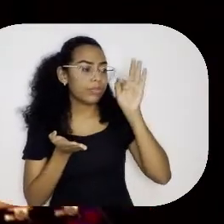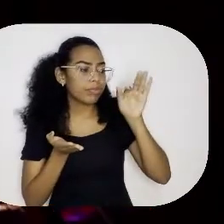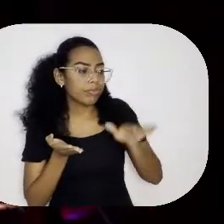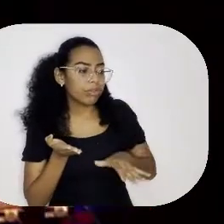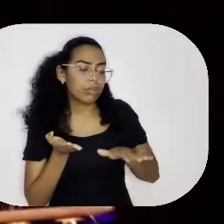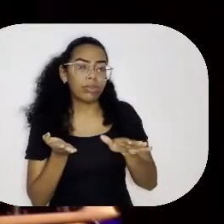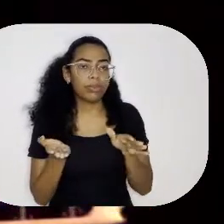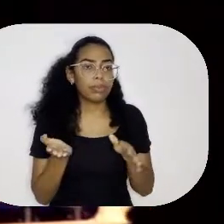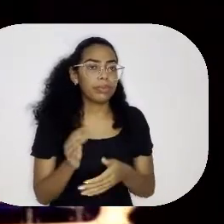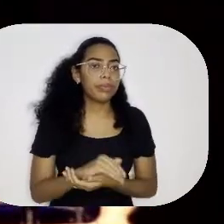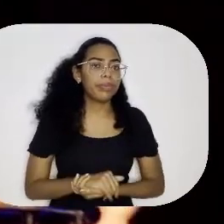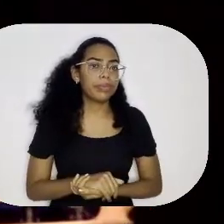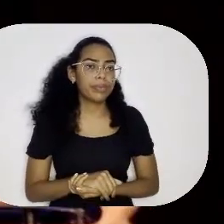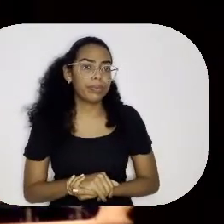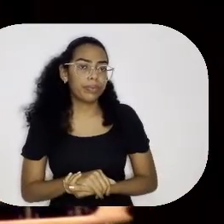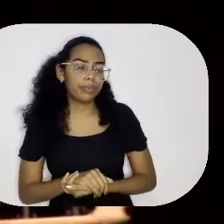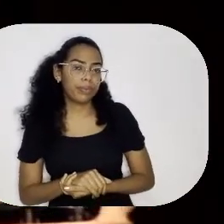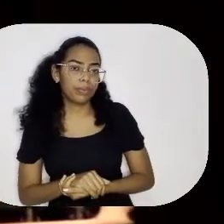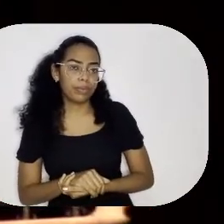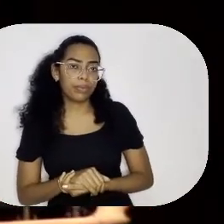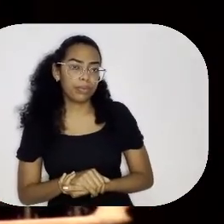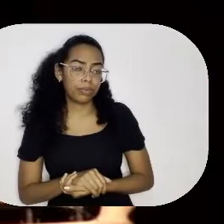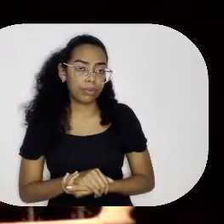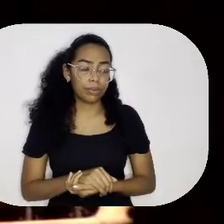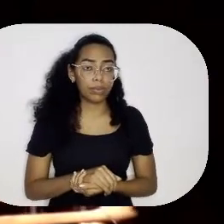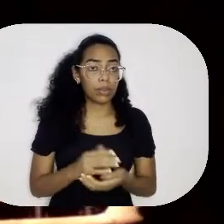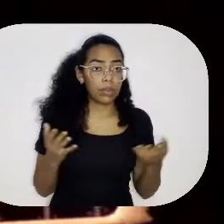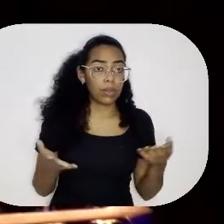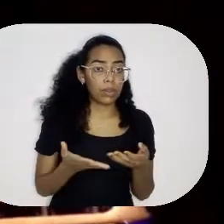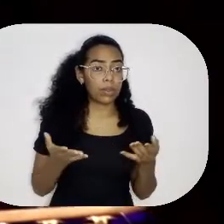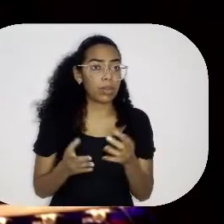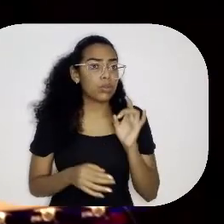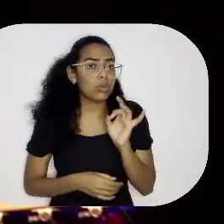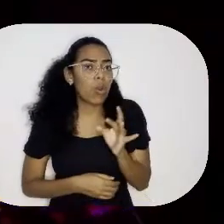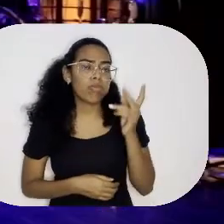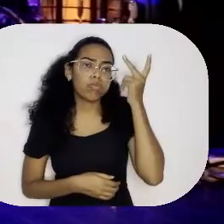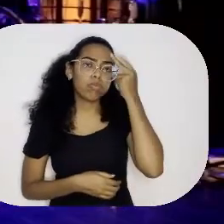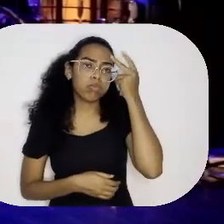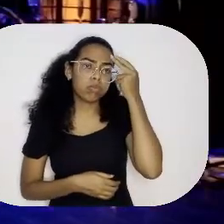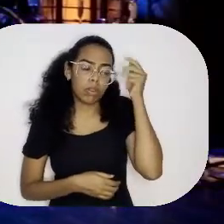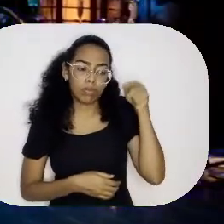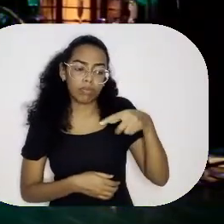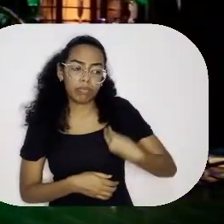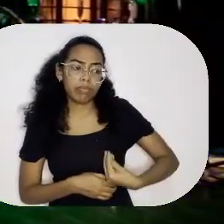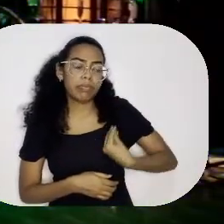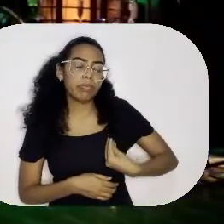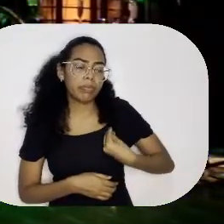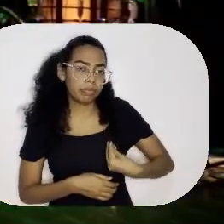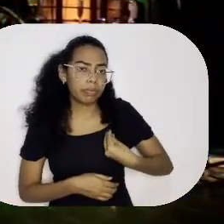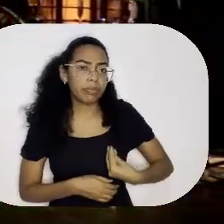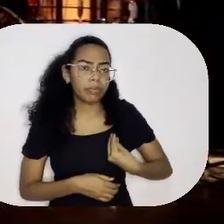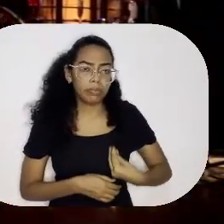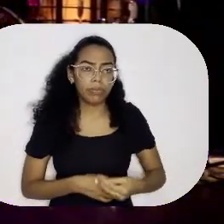A partida da vida só acaba com o apito final. Como é que é? Além do tempo normal